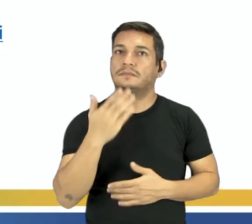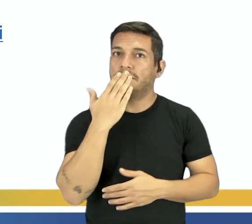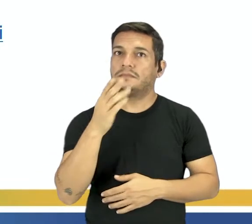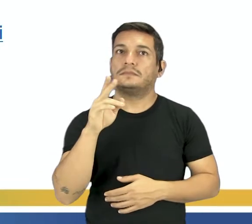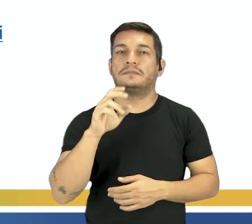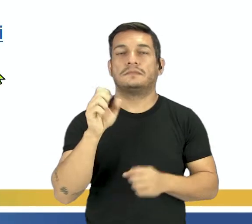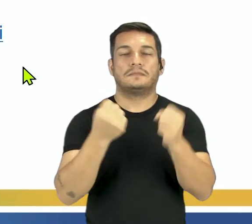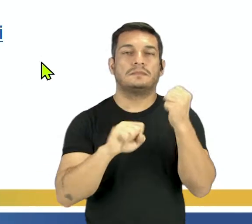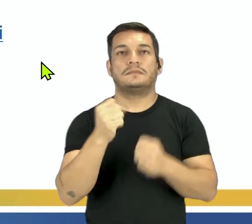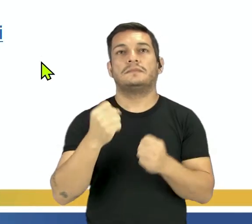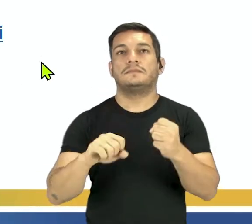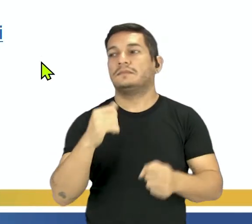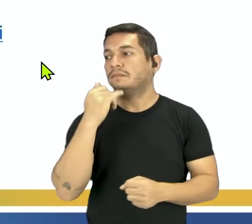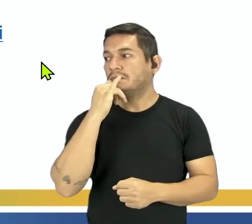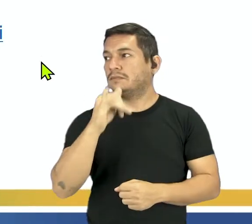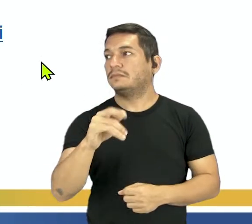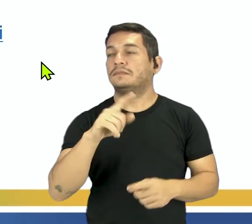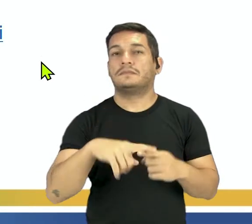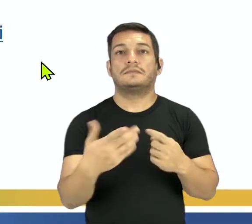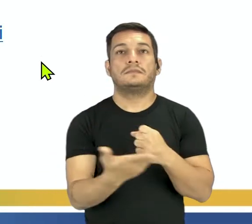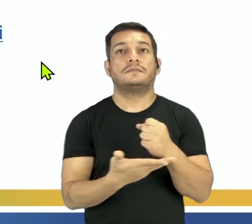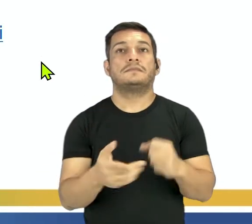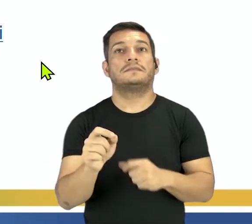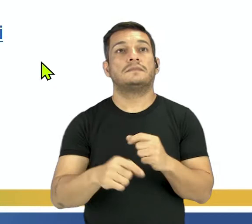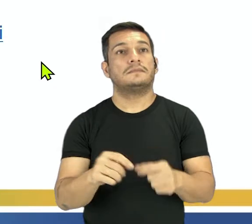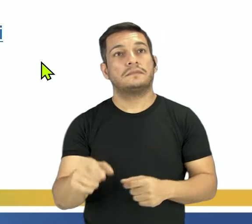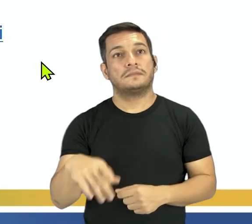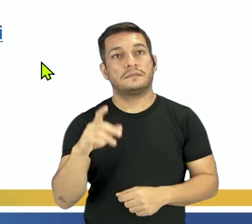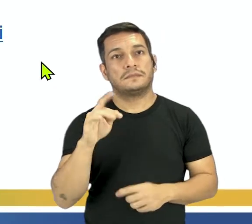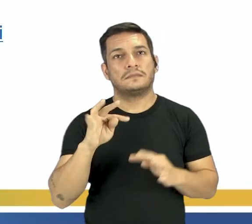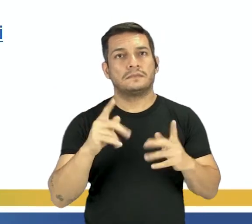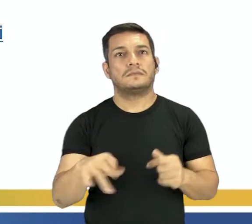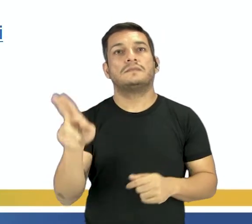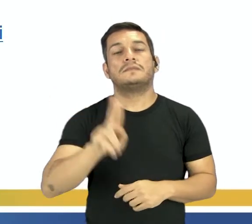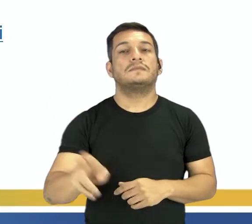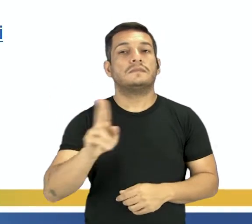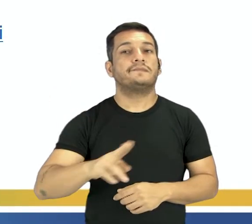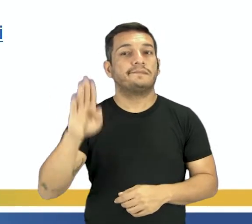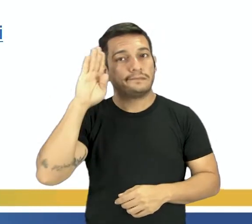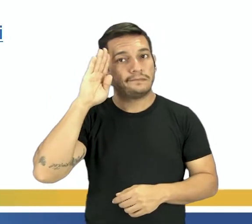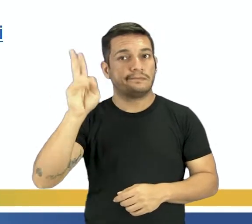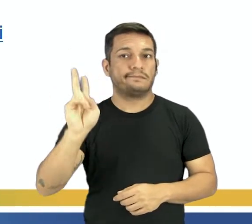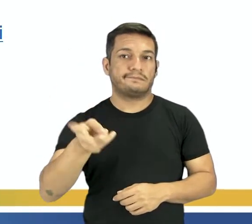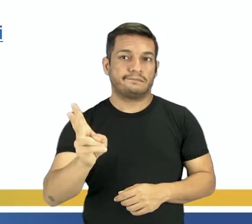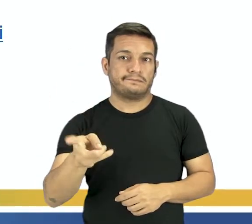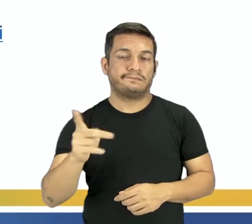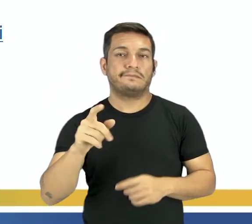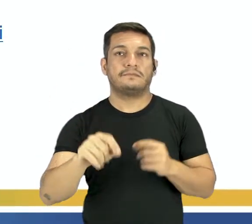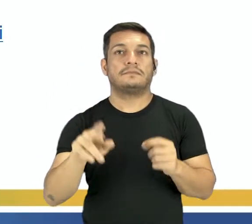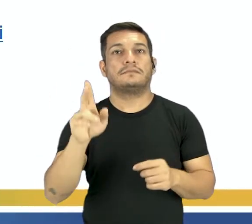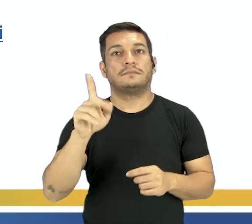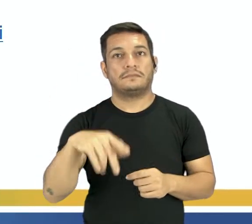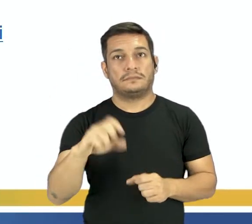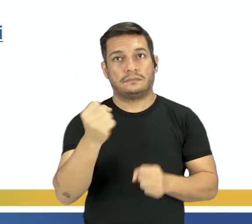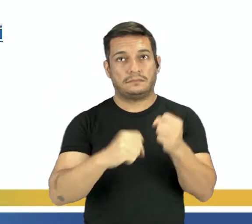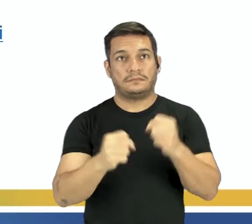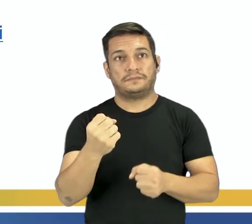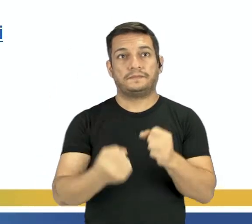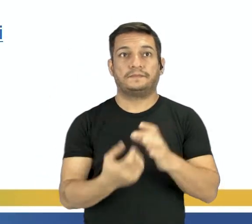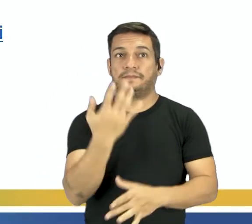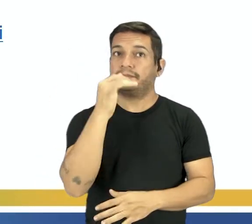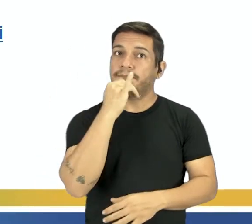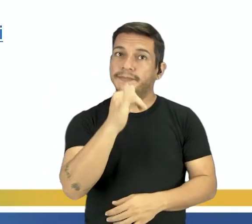de usinas de energia, mas basicamente o funcionamento de todas utiliza o mesmo princípio. Nessas usinas, a produção de